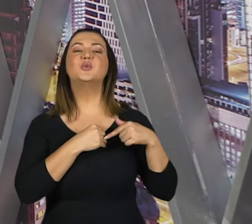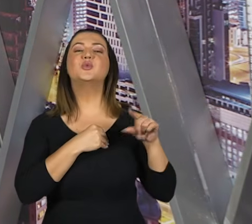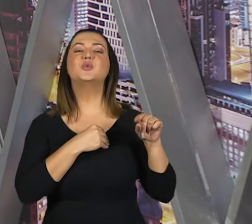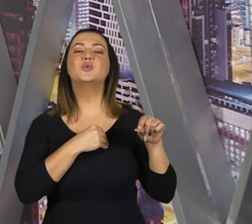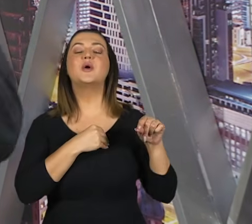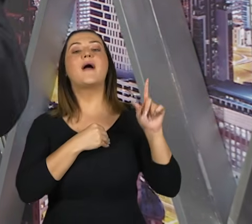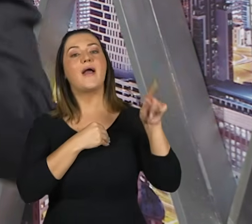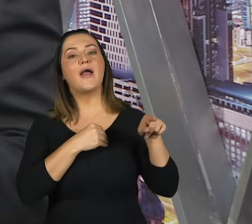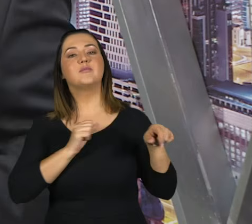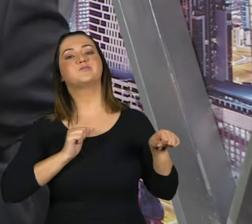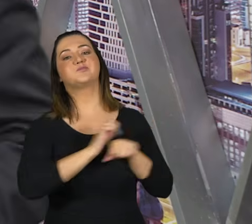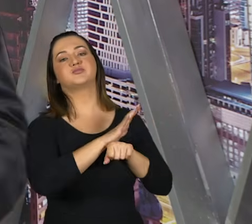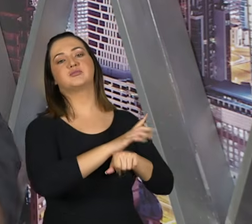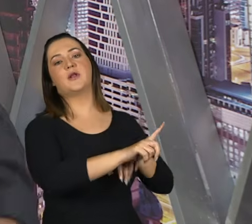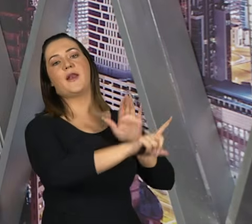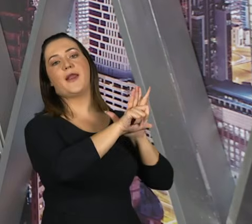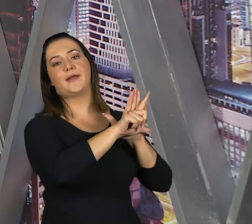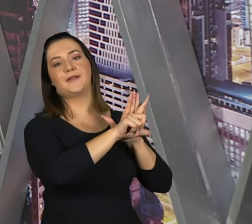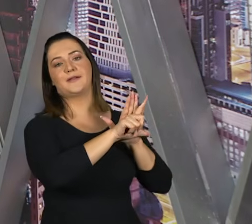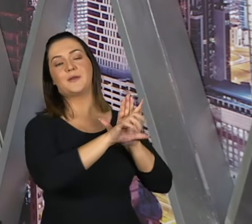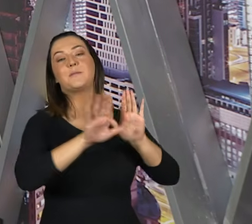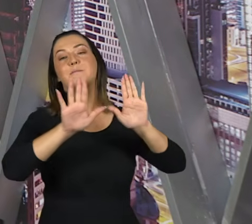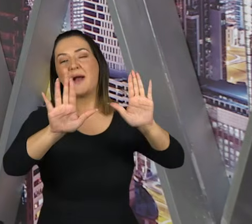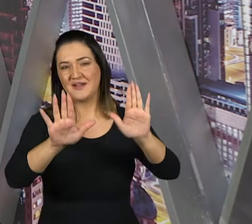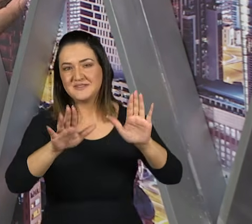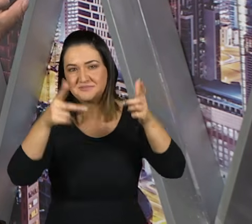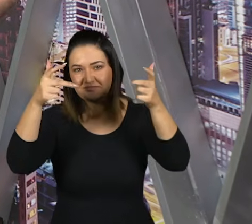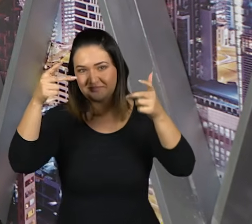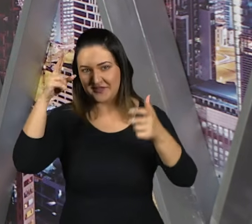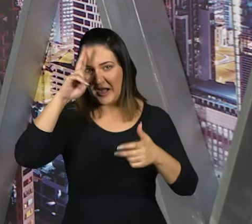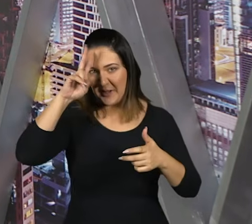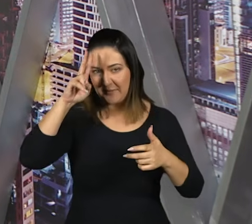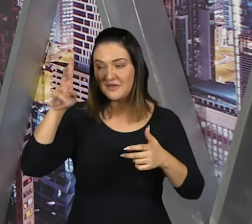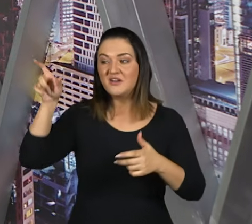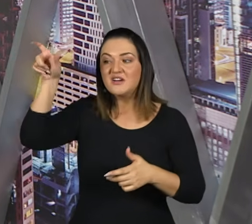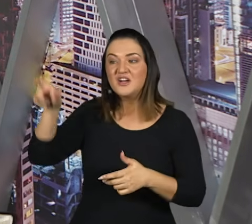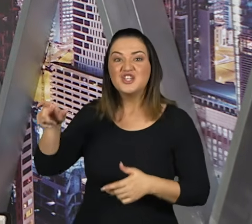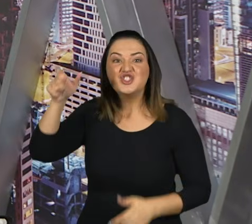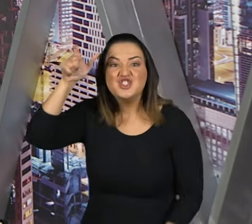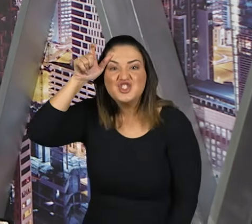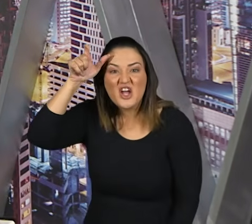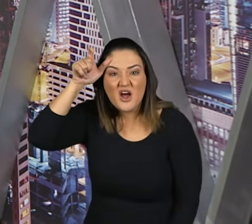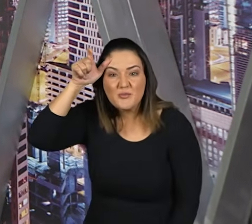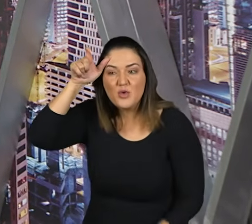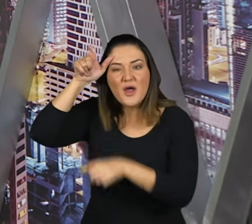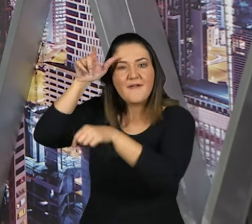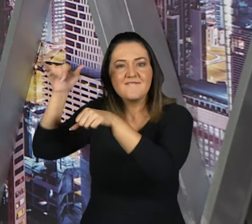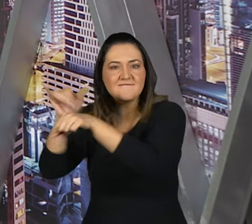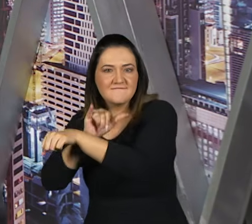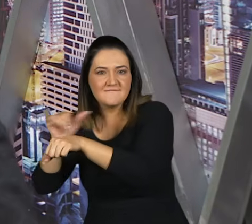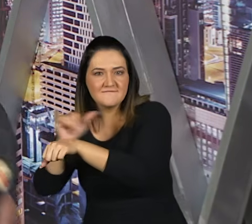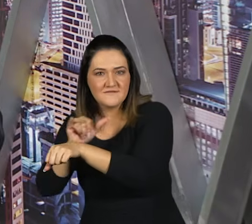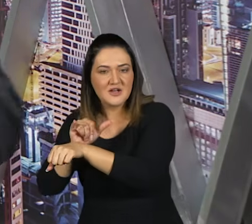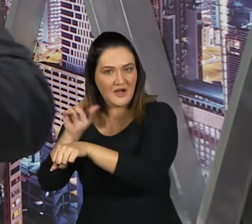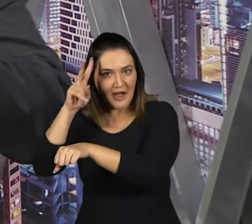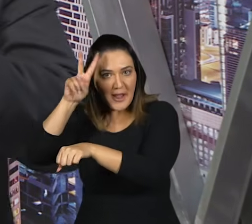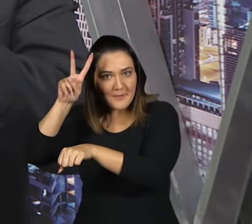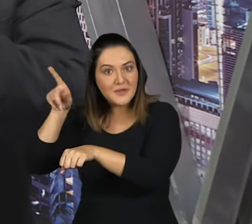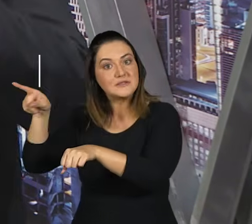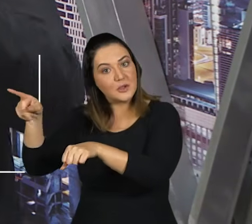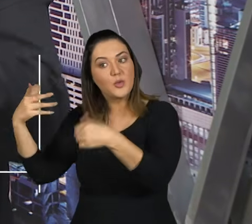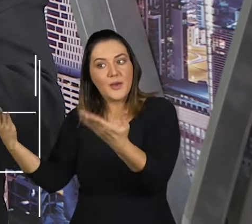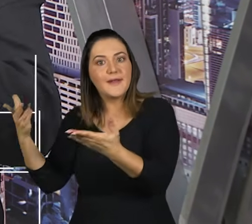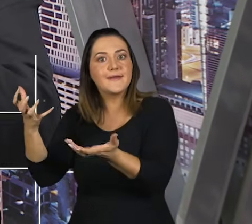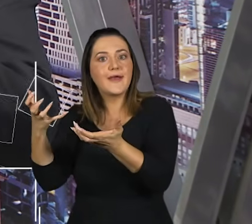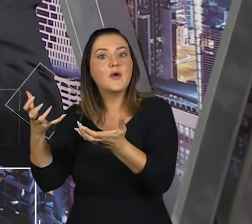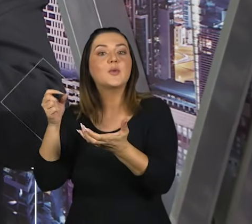transgressão da lei. Agora escuta, como é que o diabo trabalhou para jogar essa verdade por terra? Lembra que para